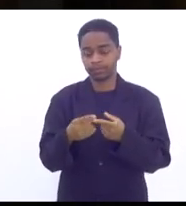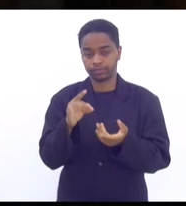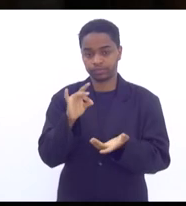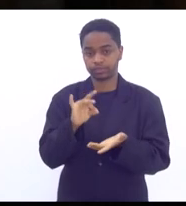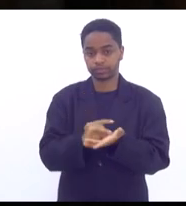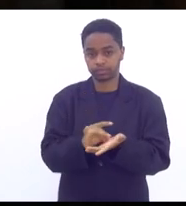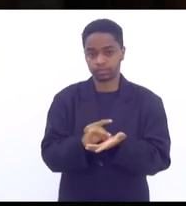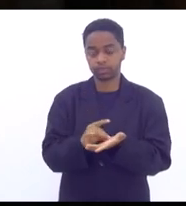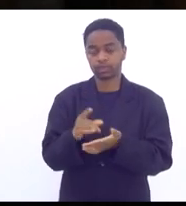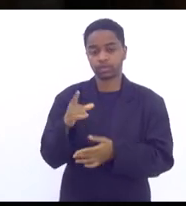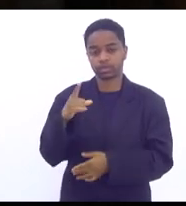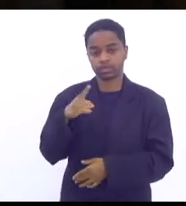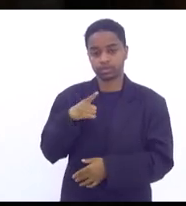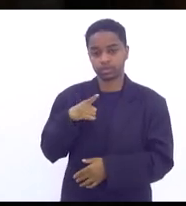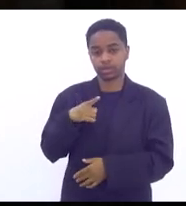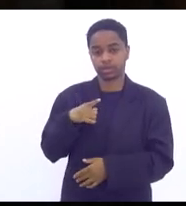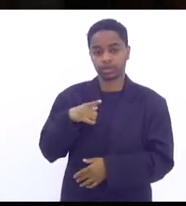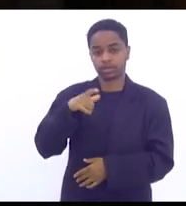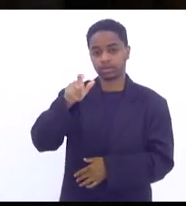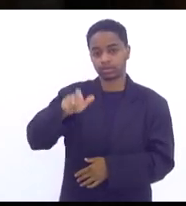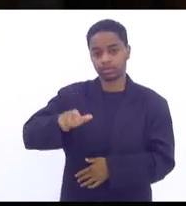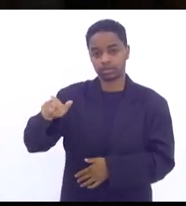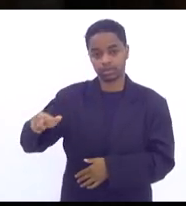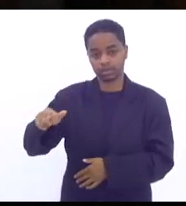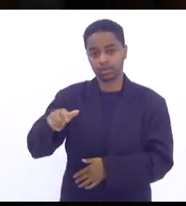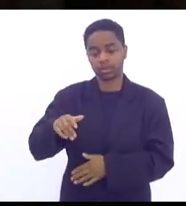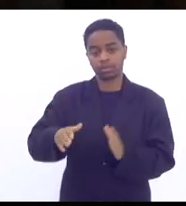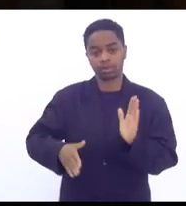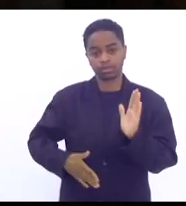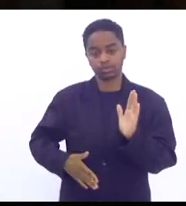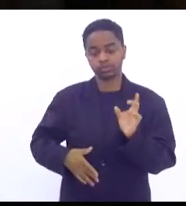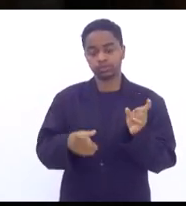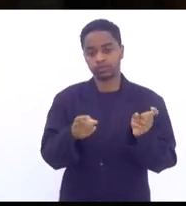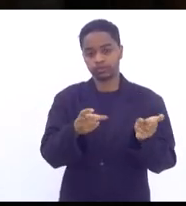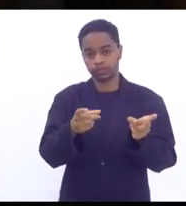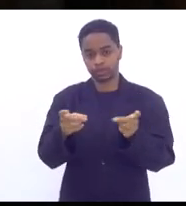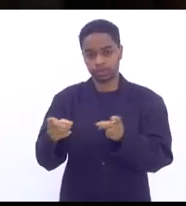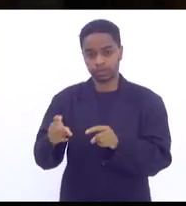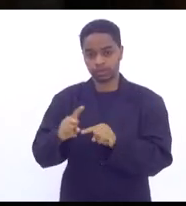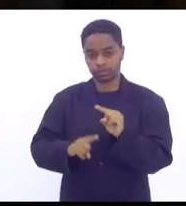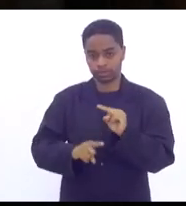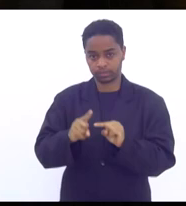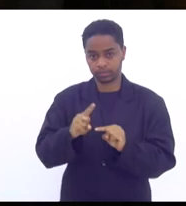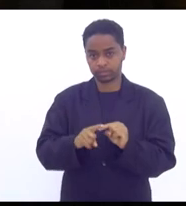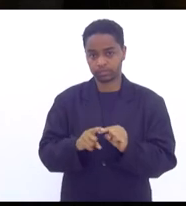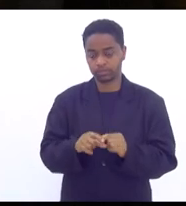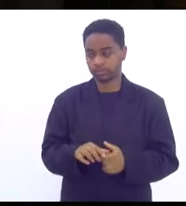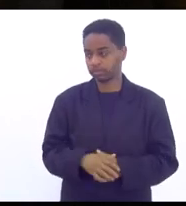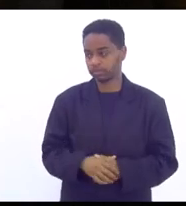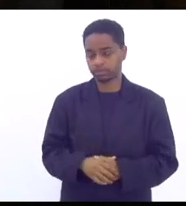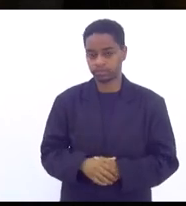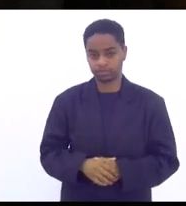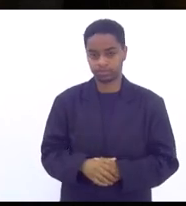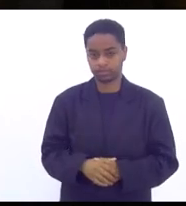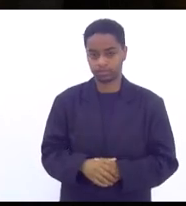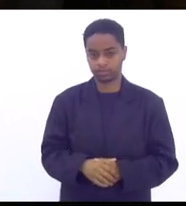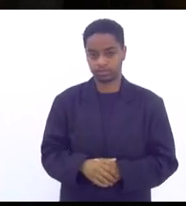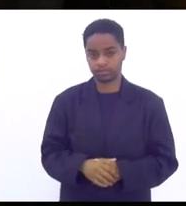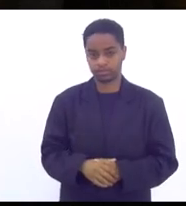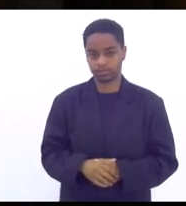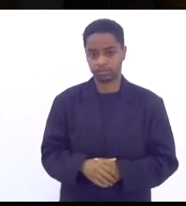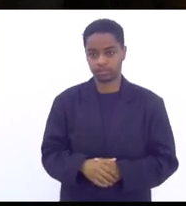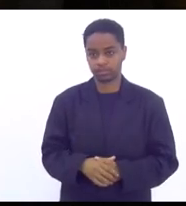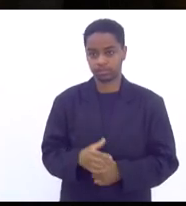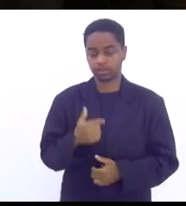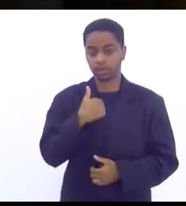lá os fora da lei vendendo o produto retirado. Eu não